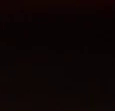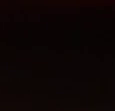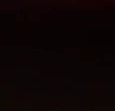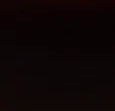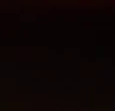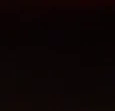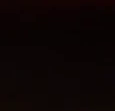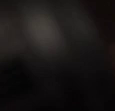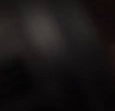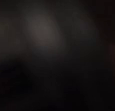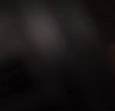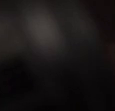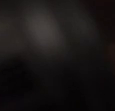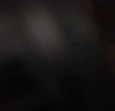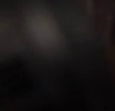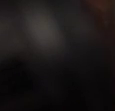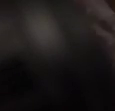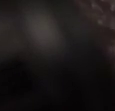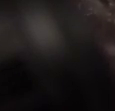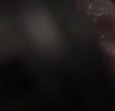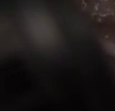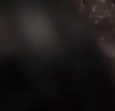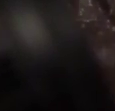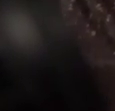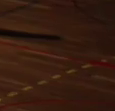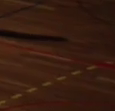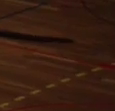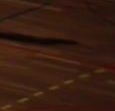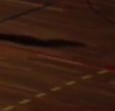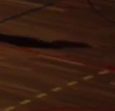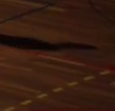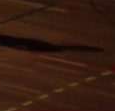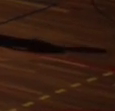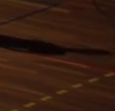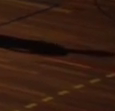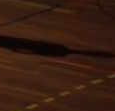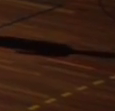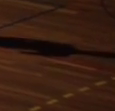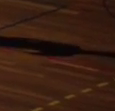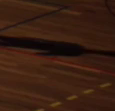Thank you.